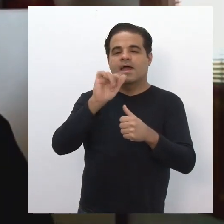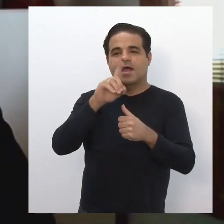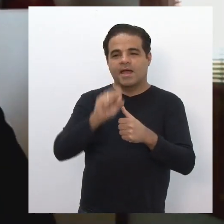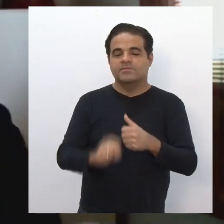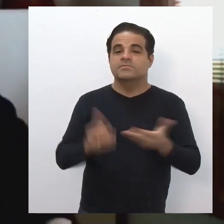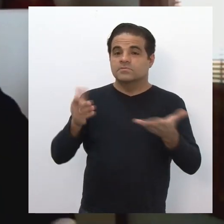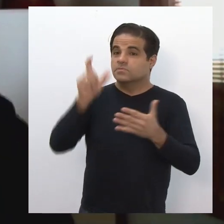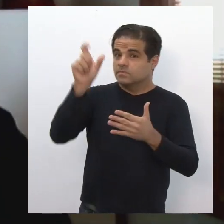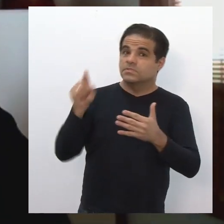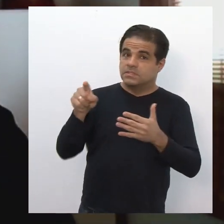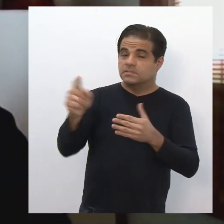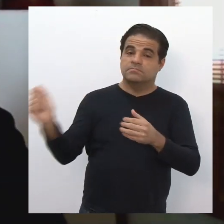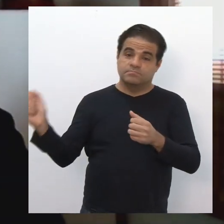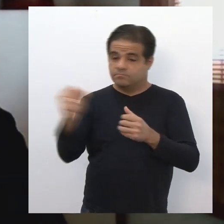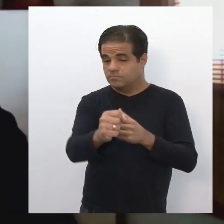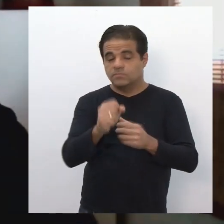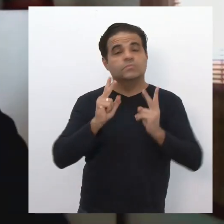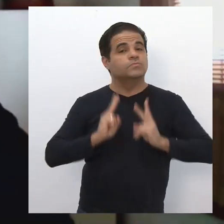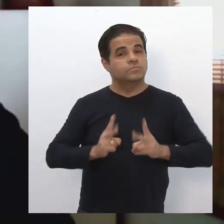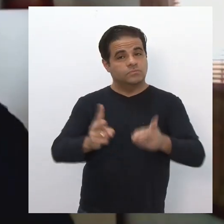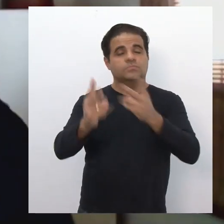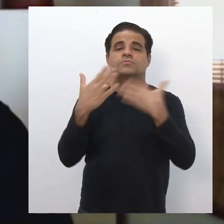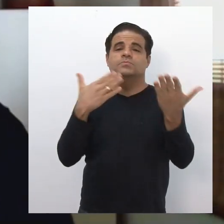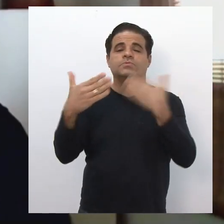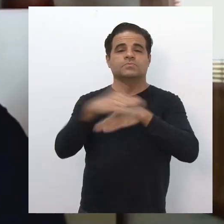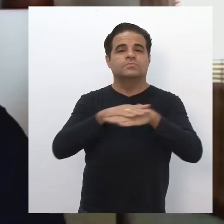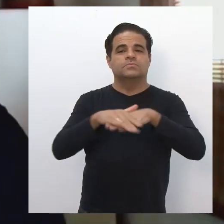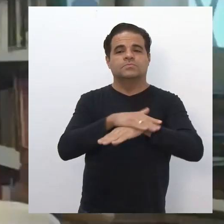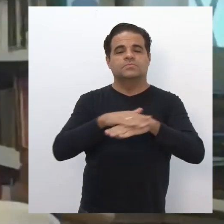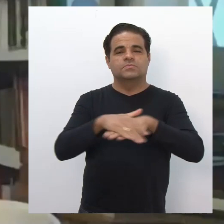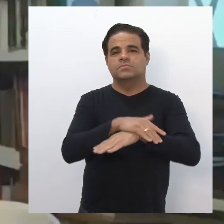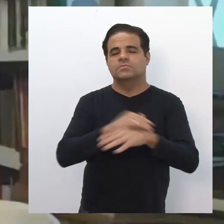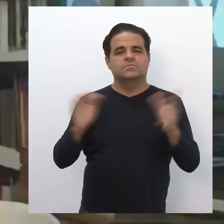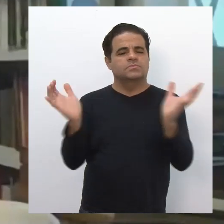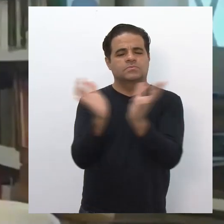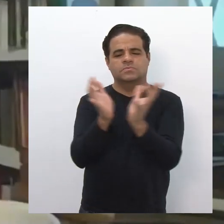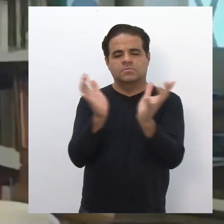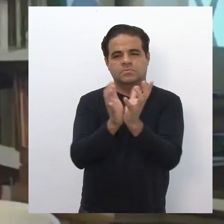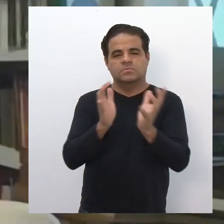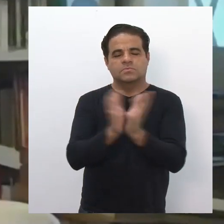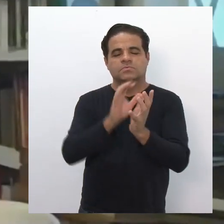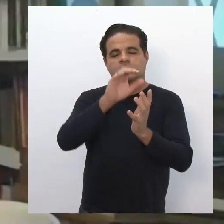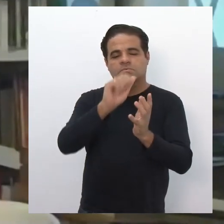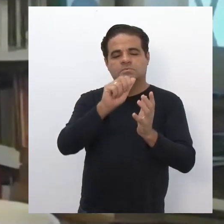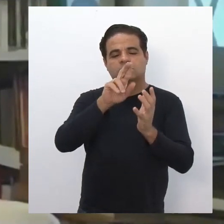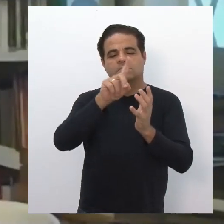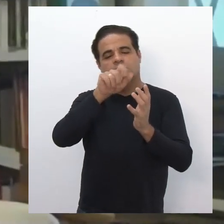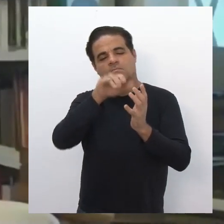com você para dar continuidade aí nesse bate-papo sobre o Clube do Audiolivro.